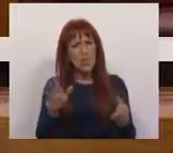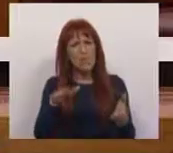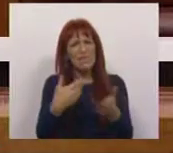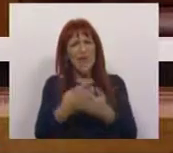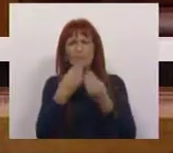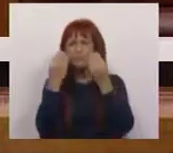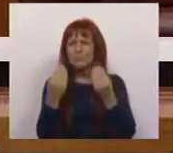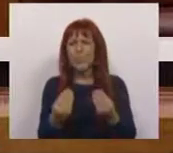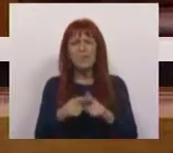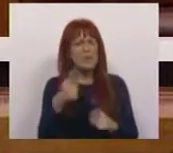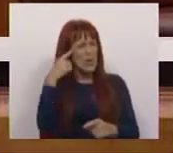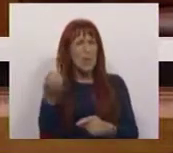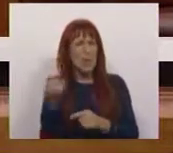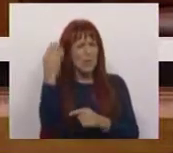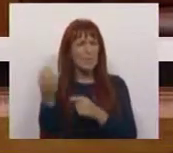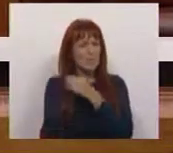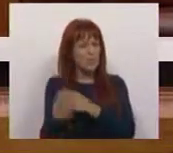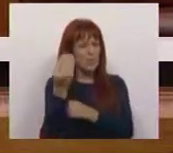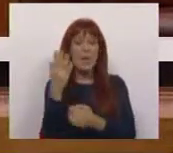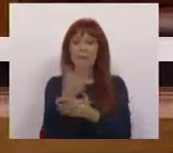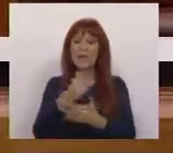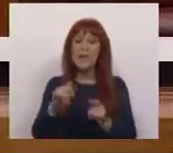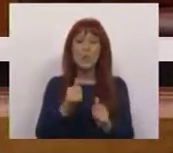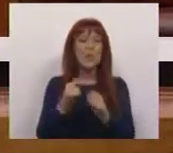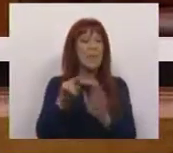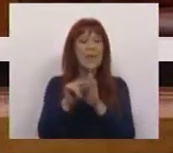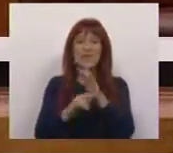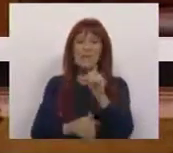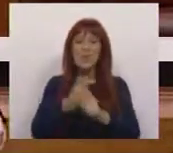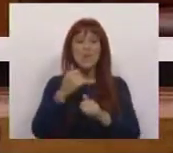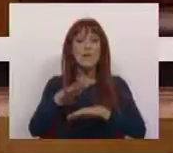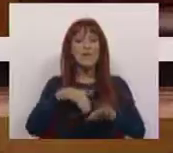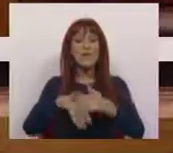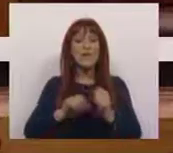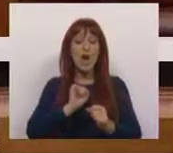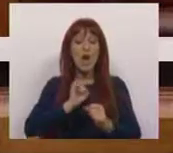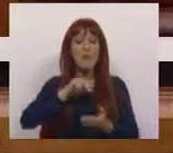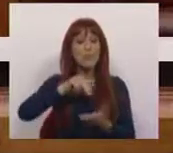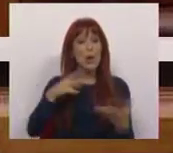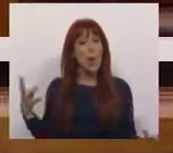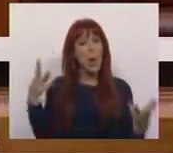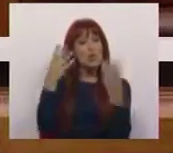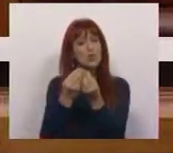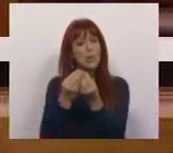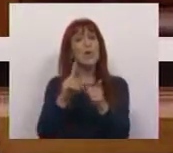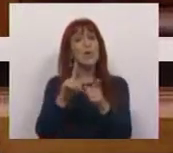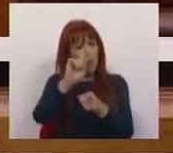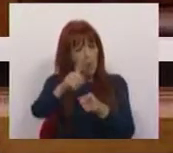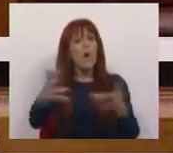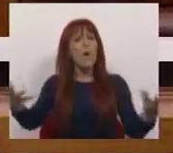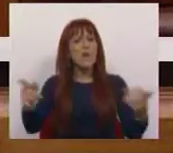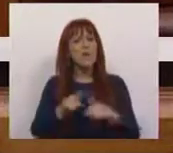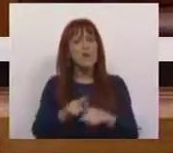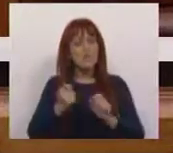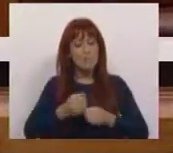gerar injustiças incompreensíveis a partir de um bom princípio estabelecido na nossa posição conjunta, que é justamente